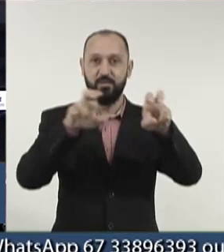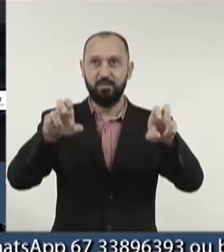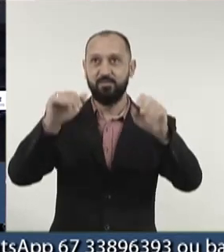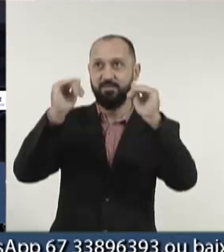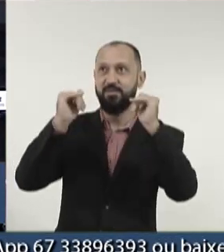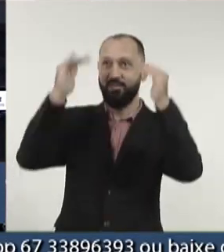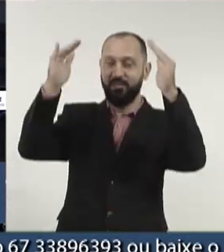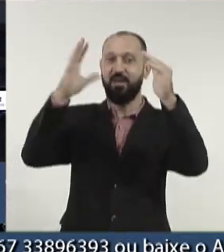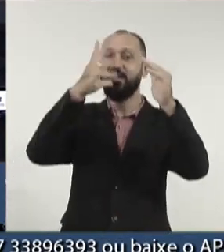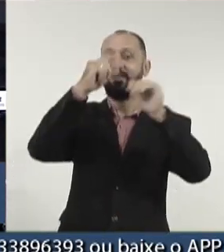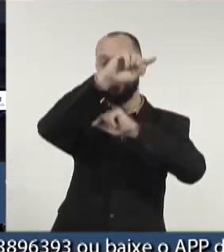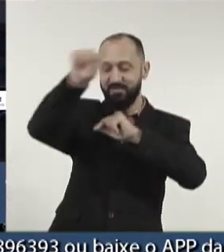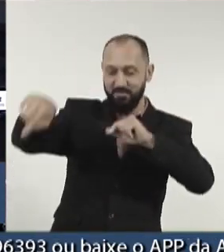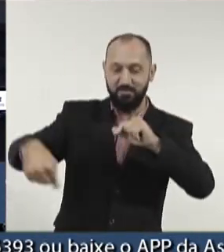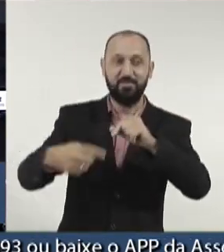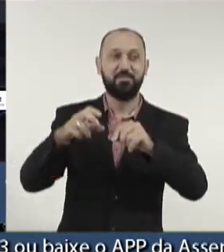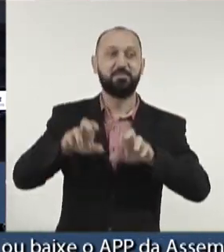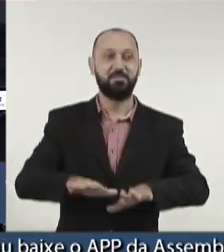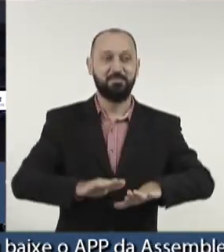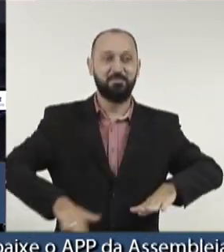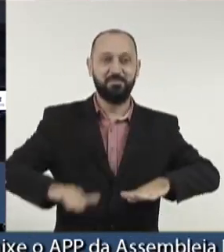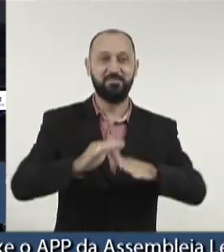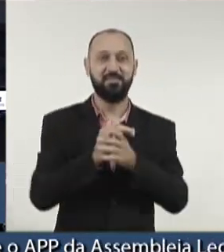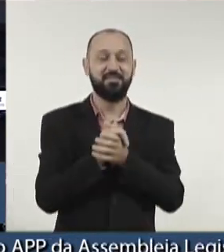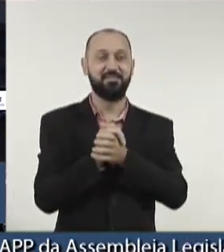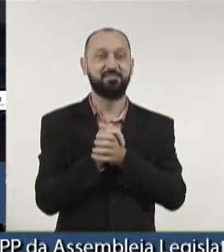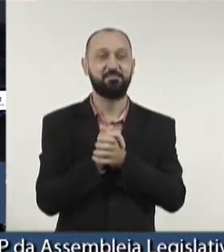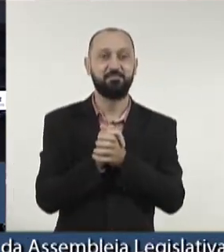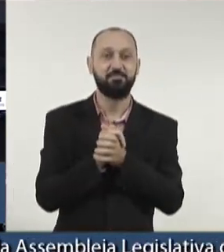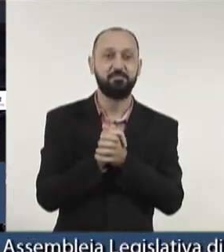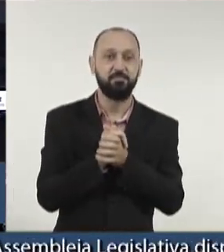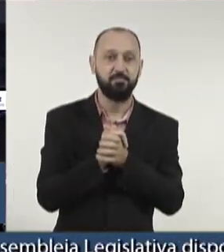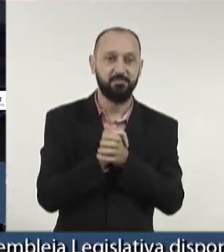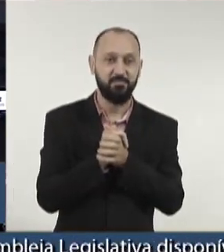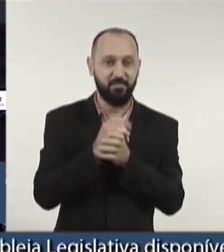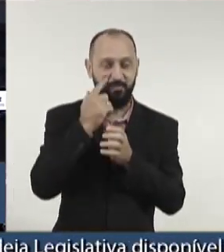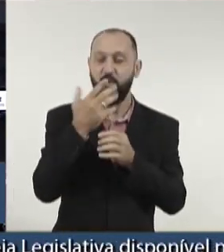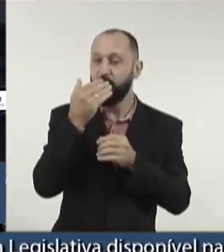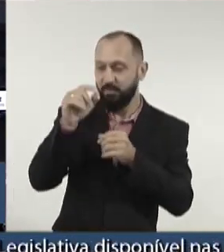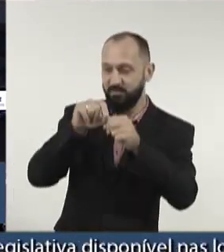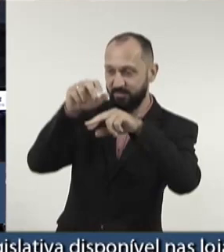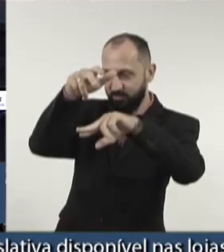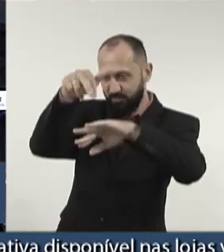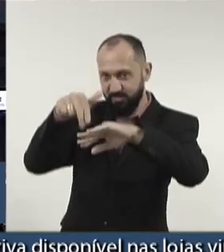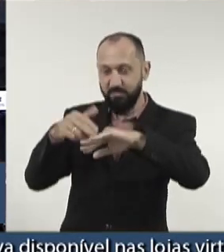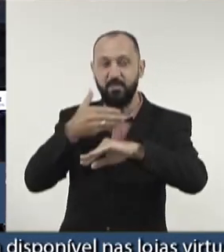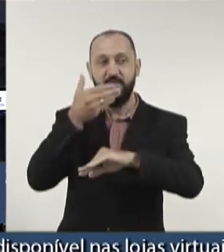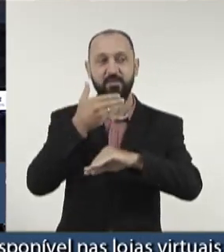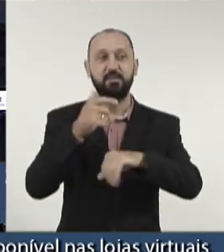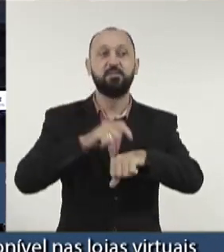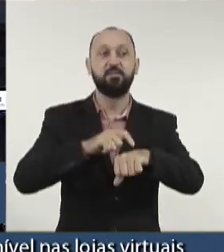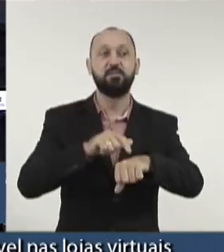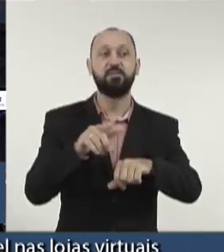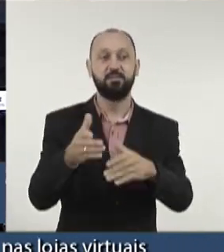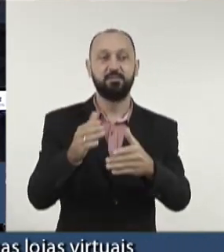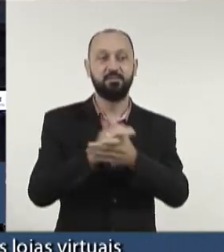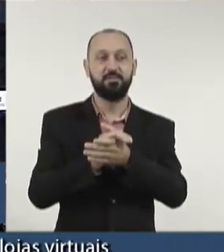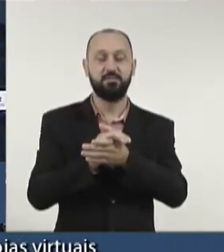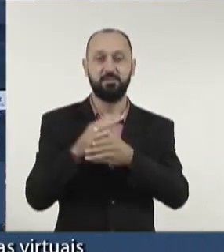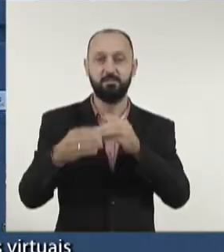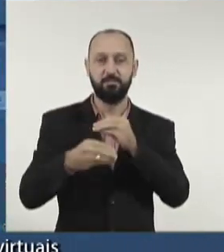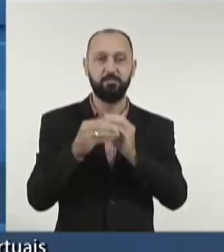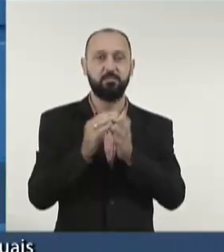cima, demora para voltar para o baixo clero. Sim, vamos pedir uma escada aqui para facilitar. Eu concedo a vossa excelência uma